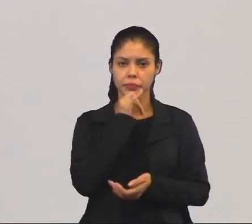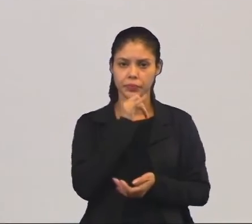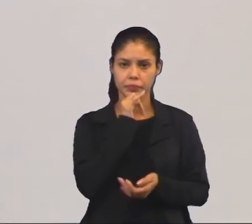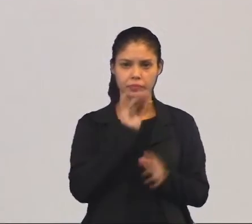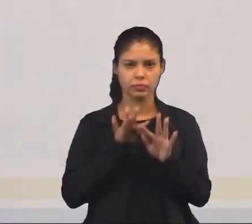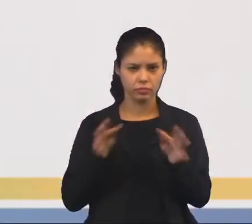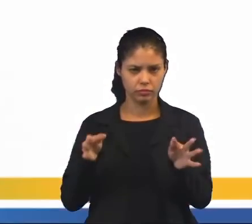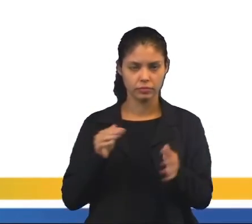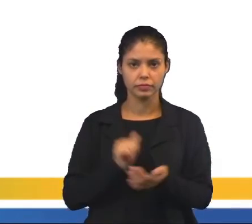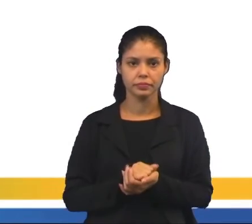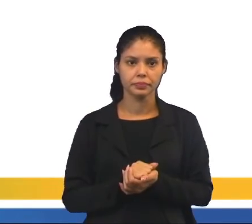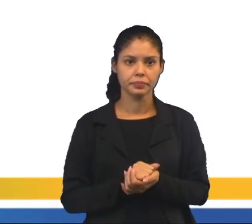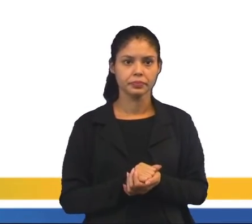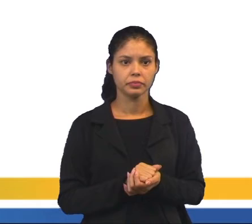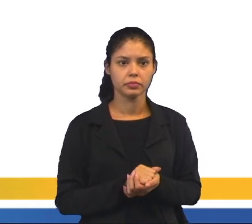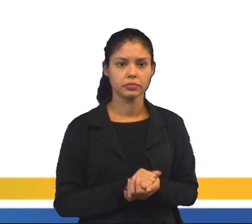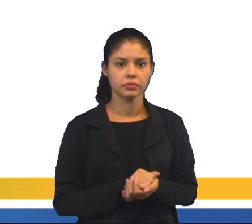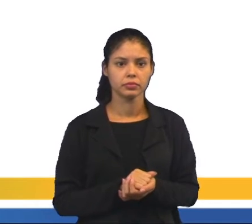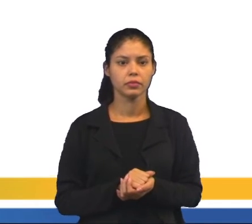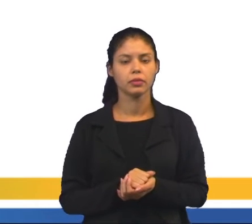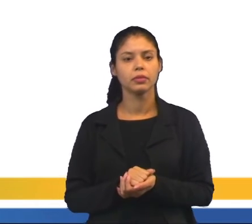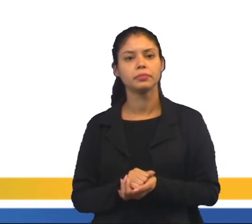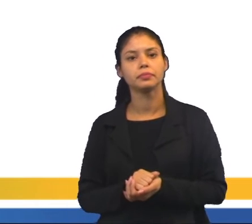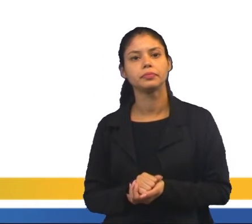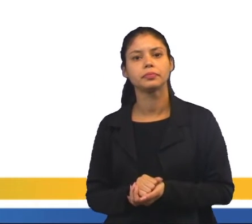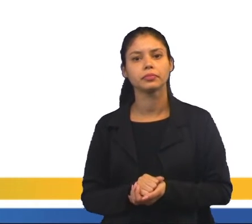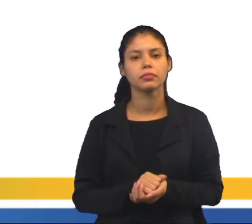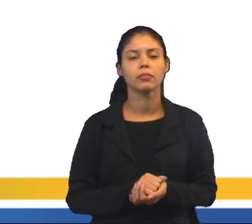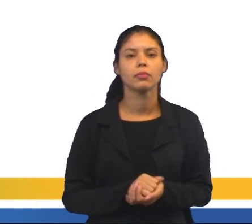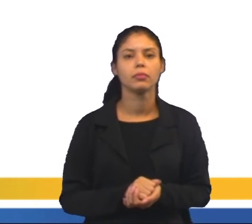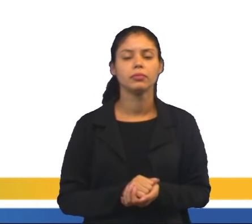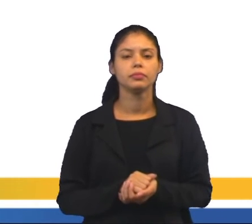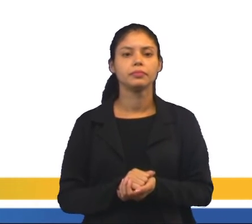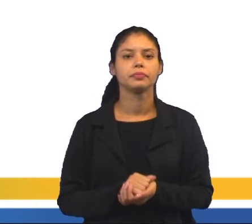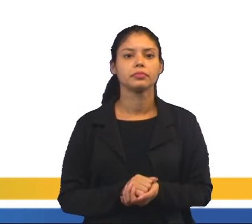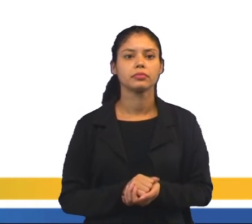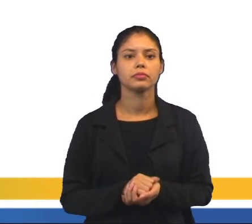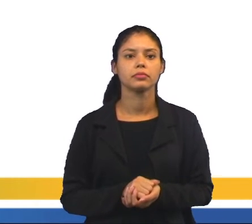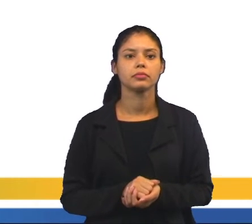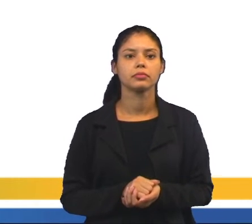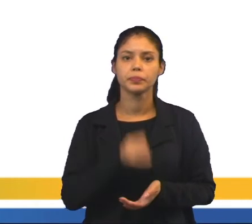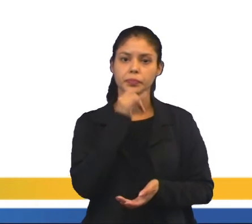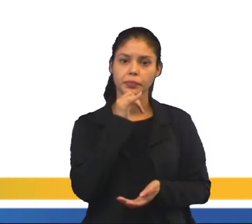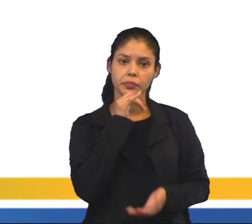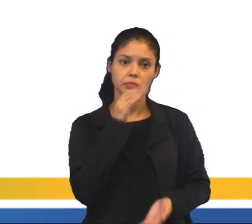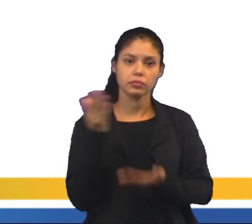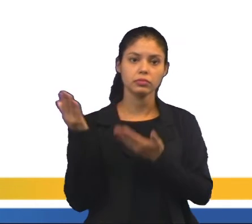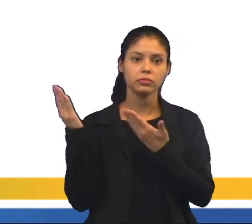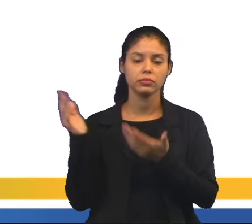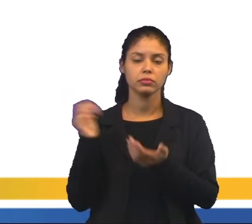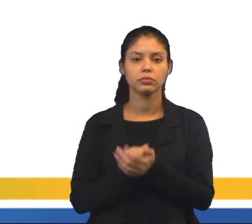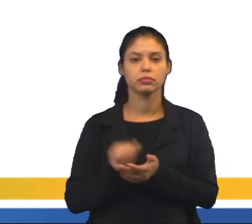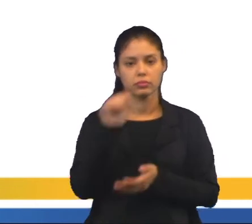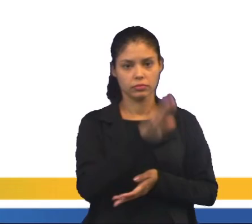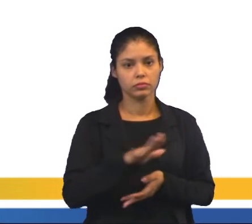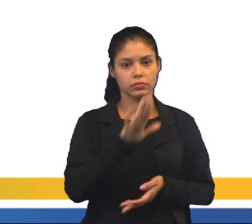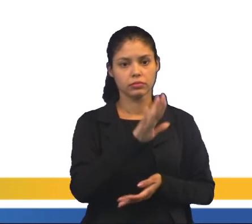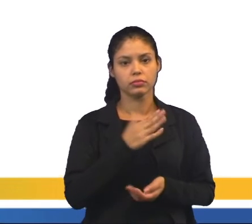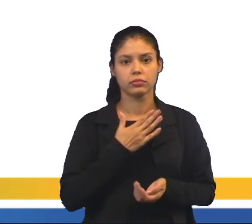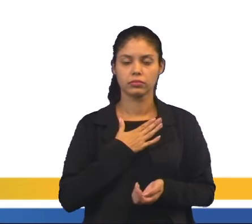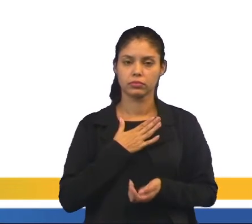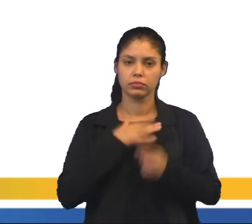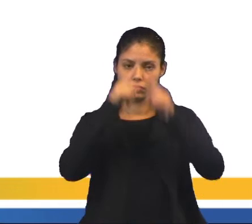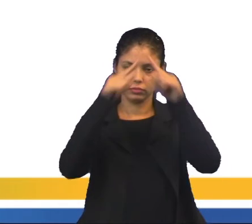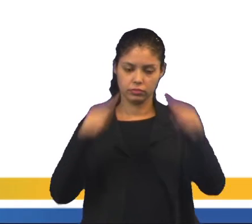como ele é bem mais simples. Então, olha aí. Nesse exemplo aí, calcule a área de um triângulo